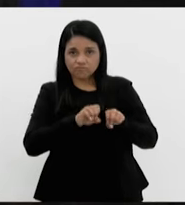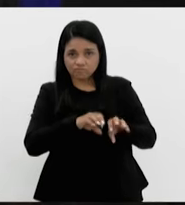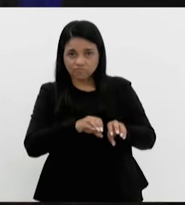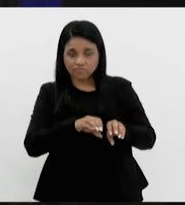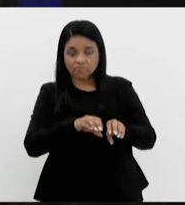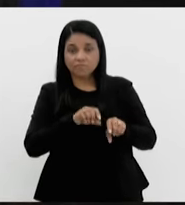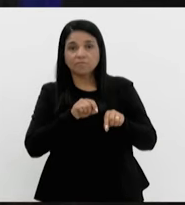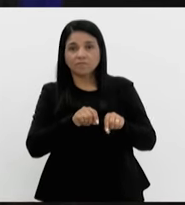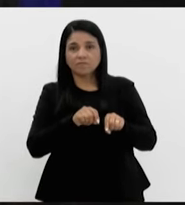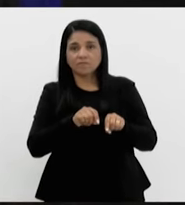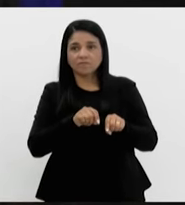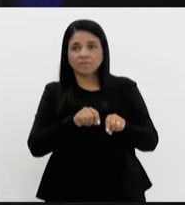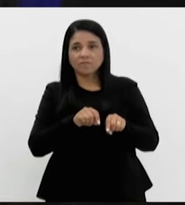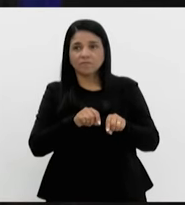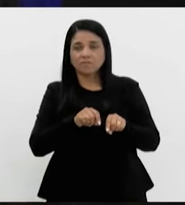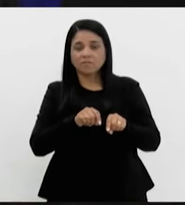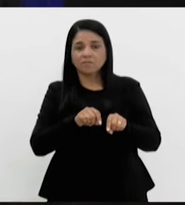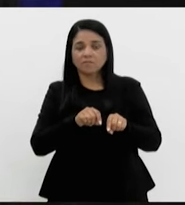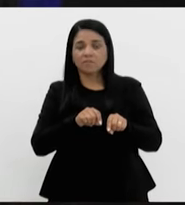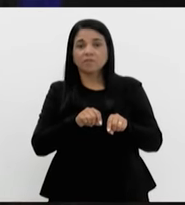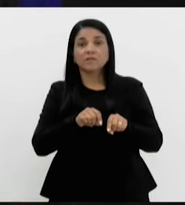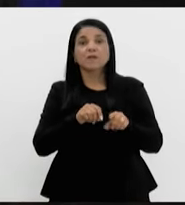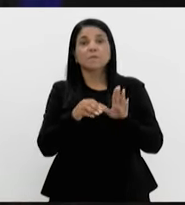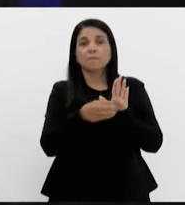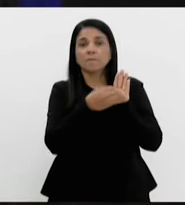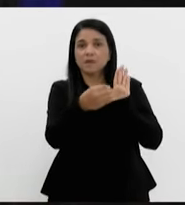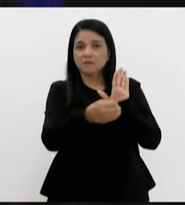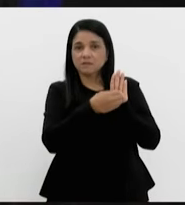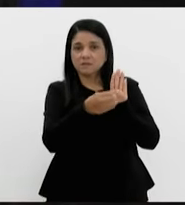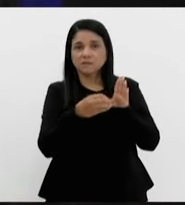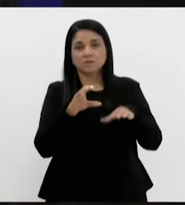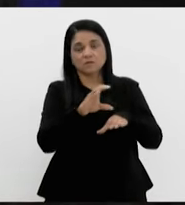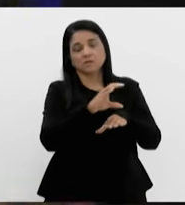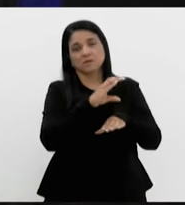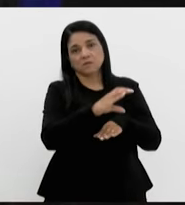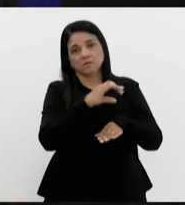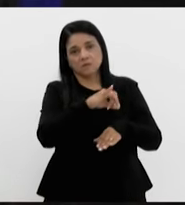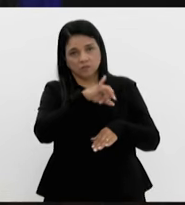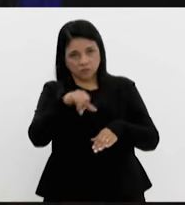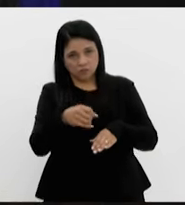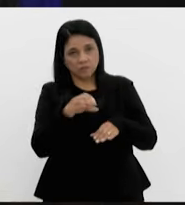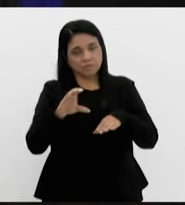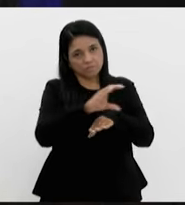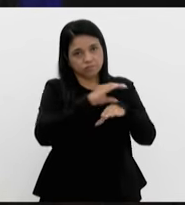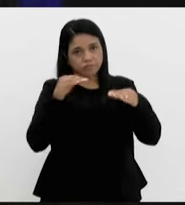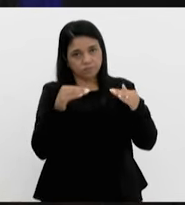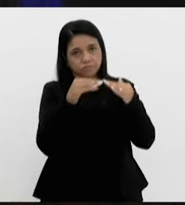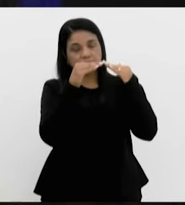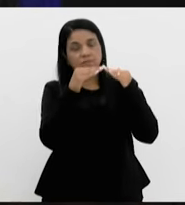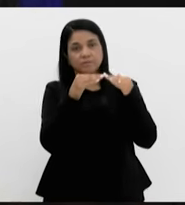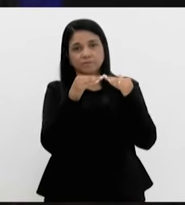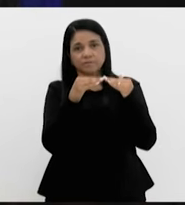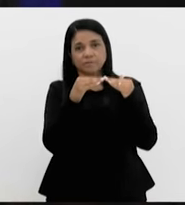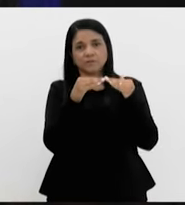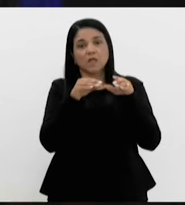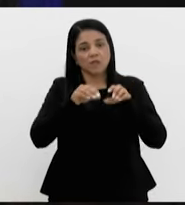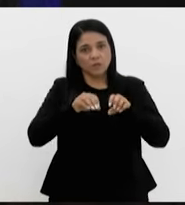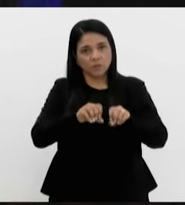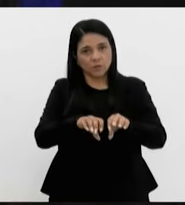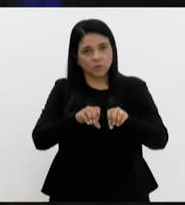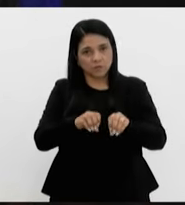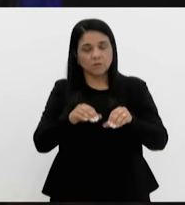em meio aberto. Pareceres das comissões Constituição e Justiça pela Constitucionalidade, de